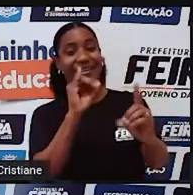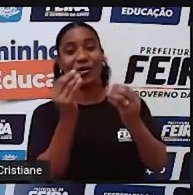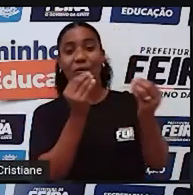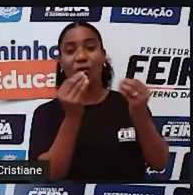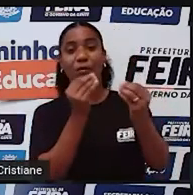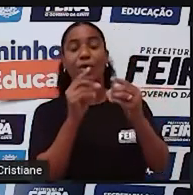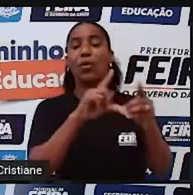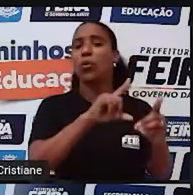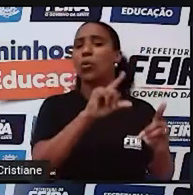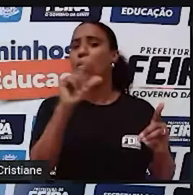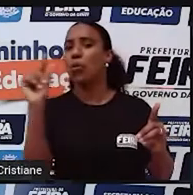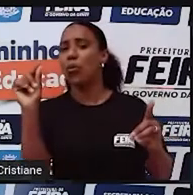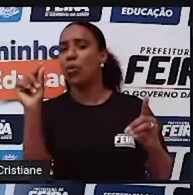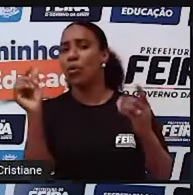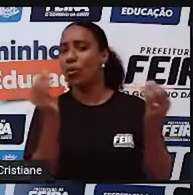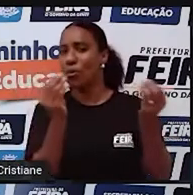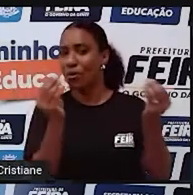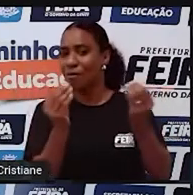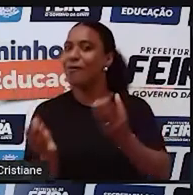Ok? Let's go!